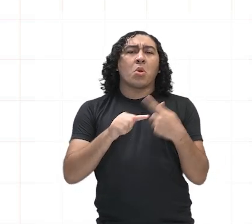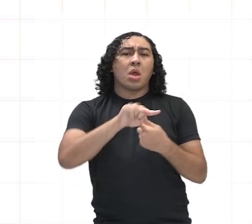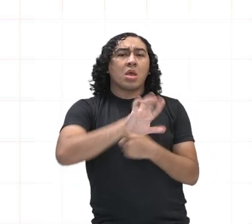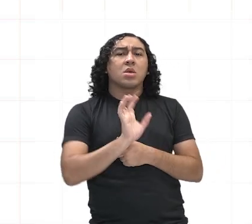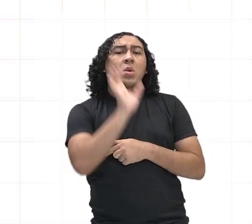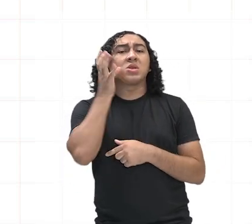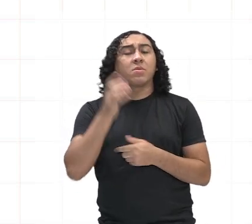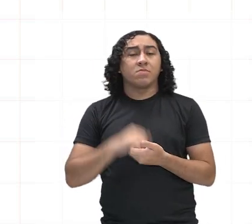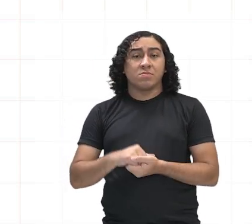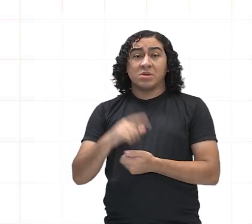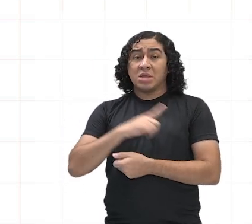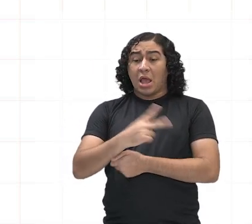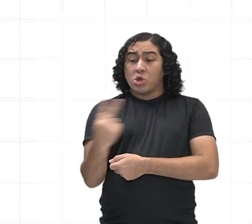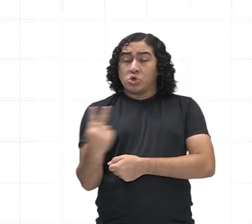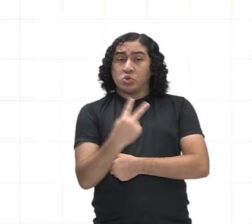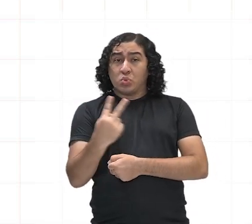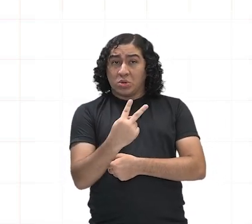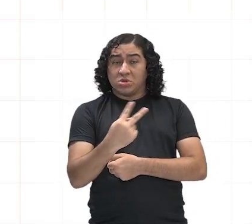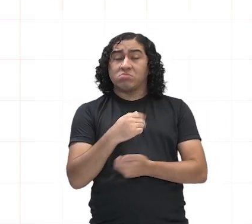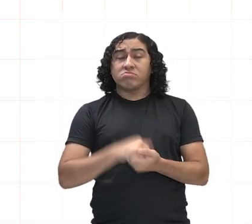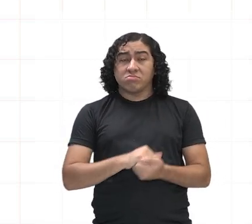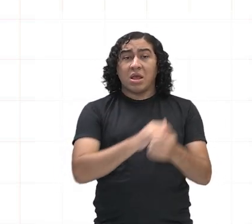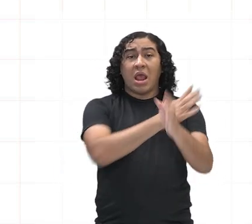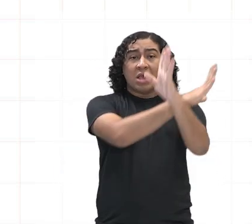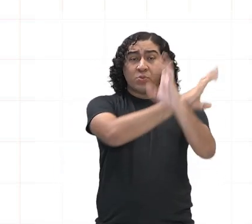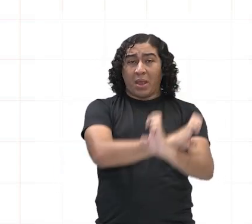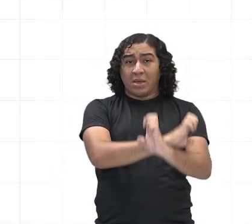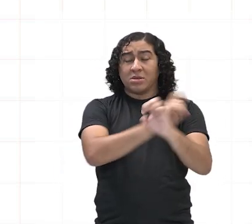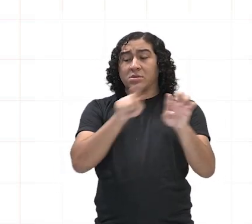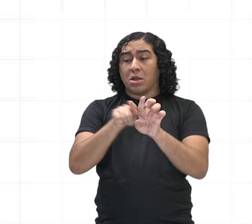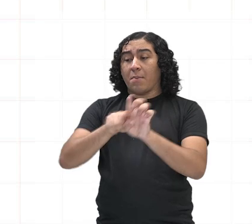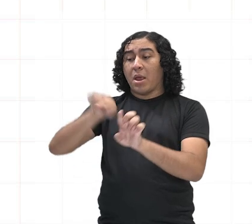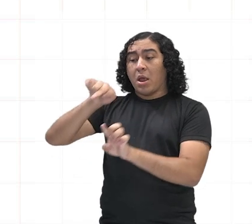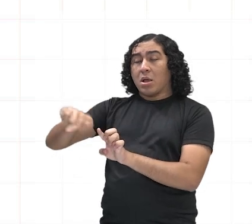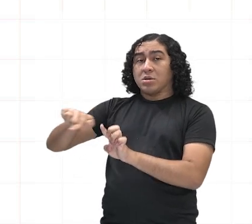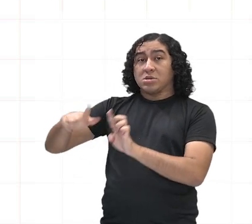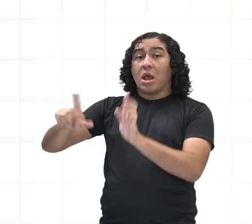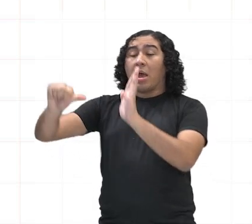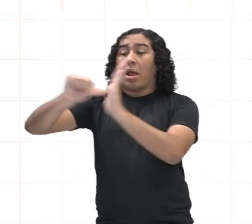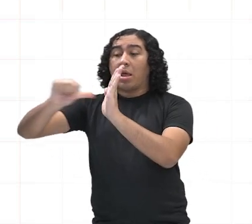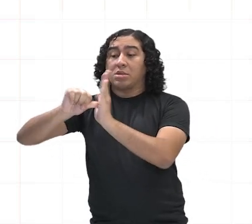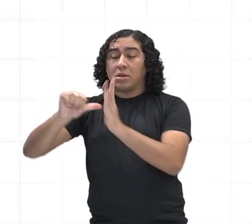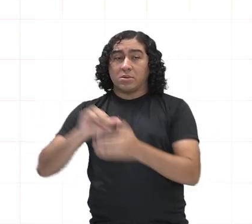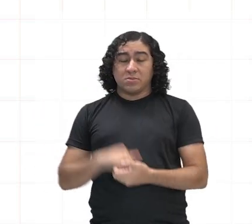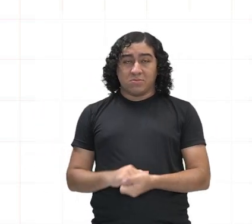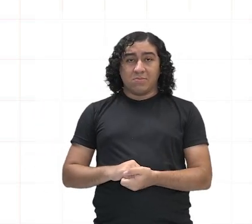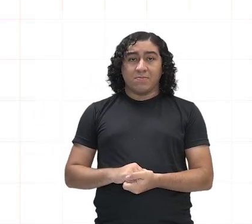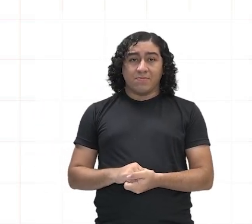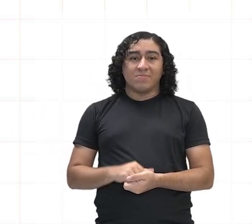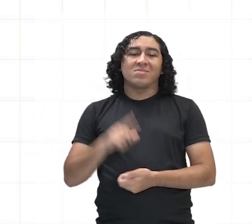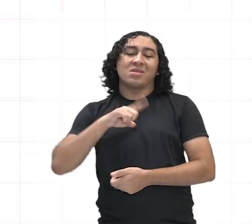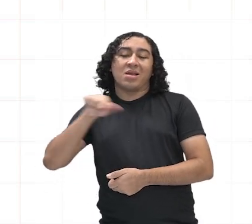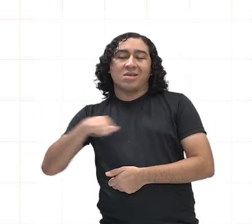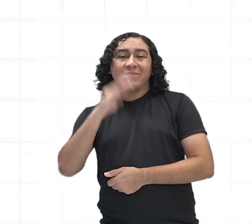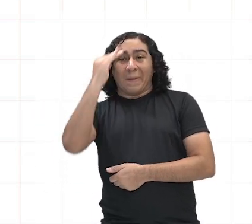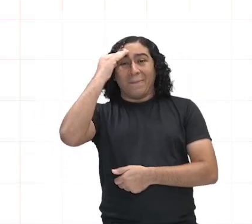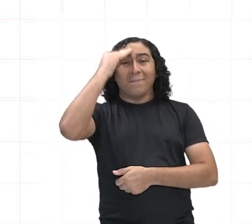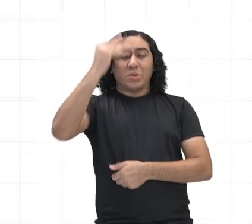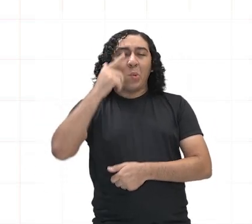comandada aí pelas duas grandes cidades, Esparta e Atenas, tá? Viveram, então, aí o seu apogeu. E os